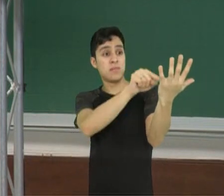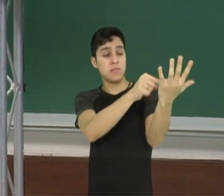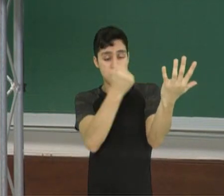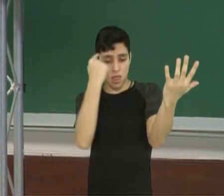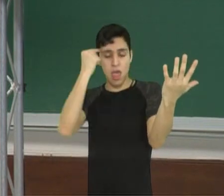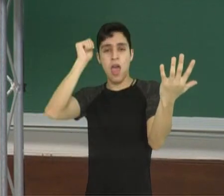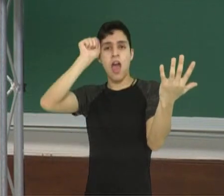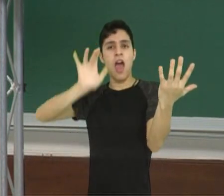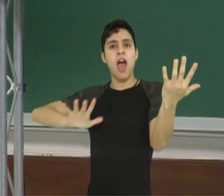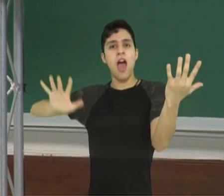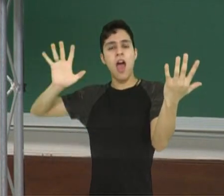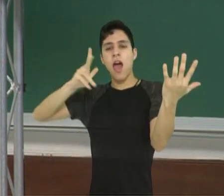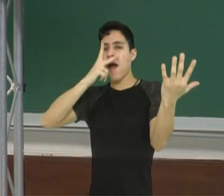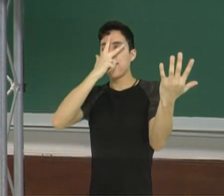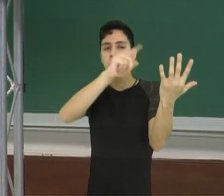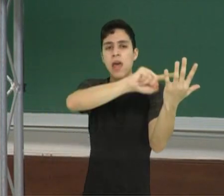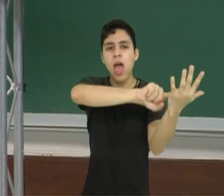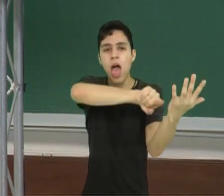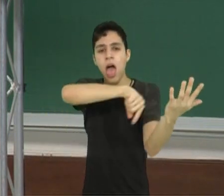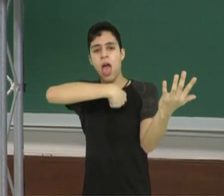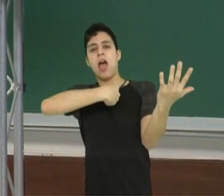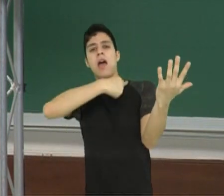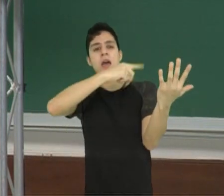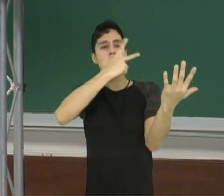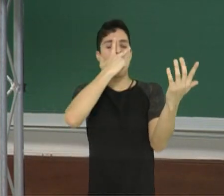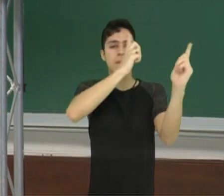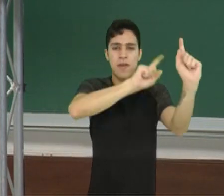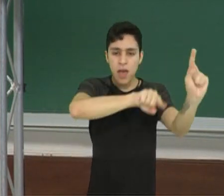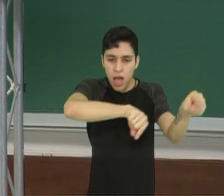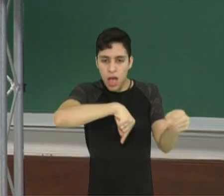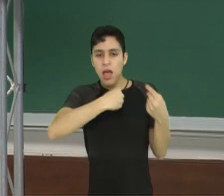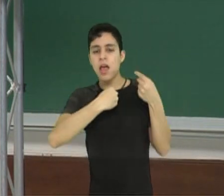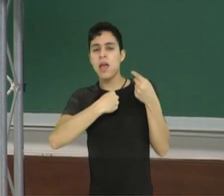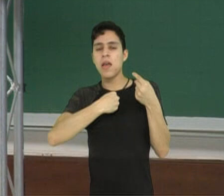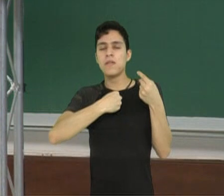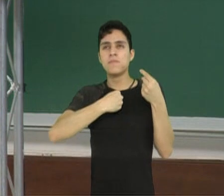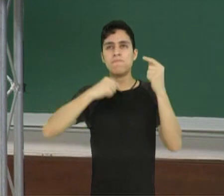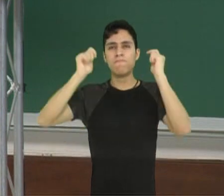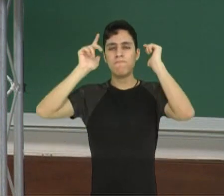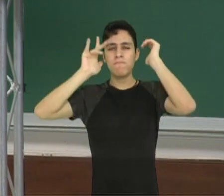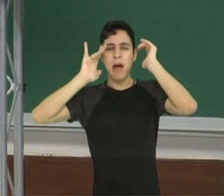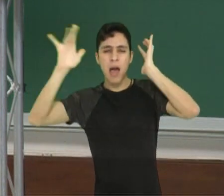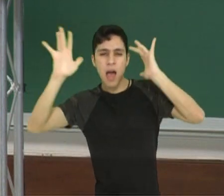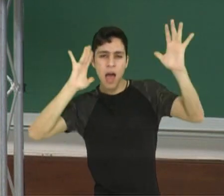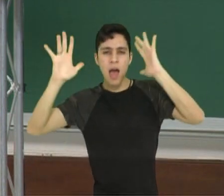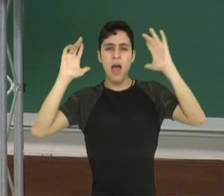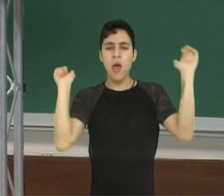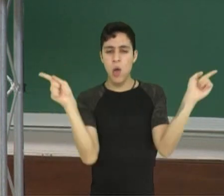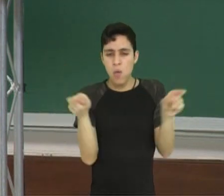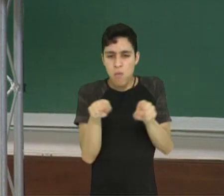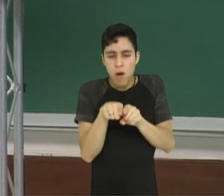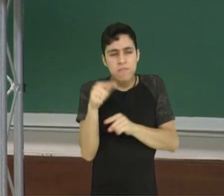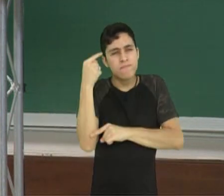pensem, incomodar, mas um incômodo que leve a pensar, né? Que gere um pensar